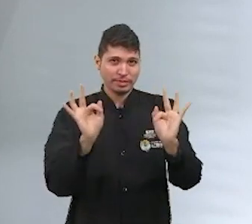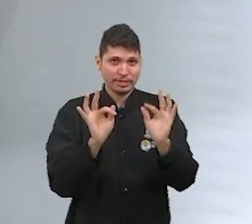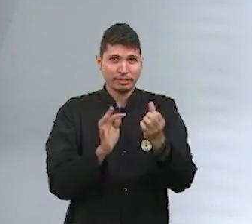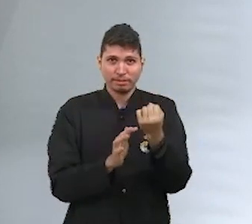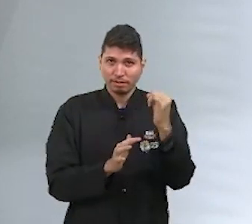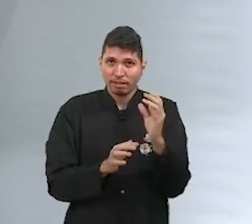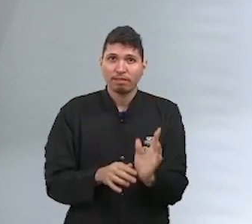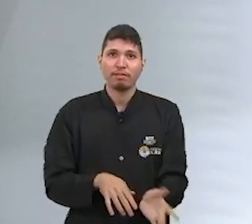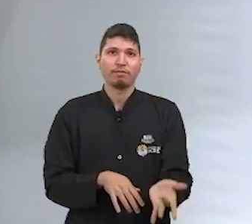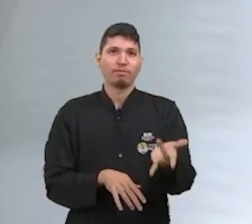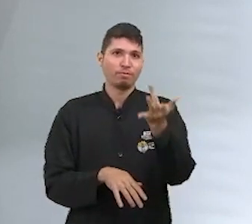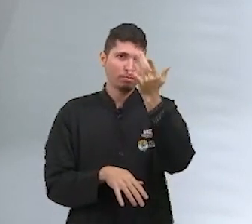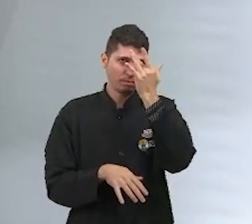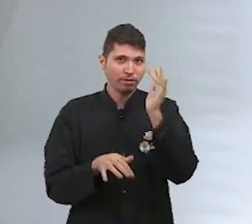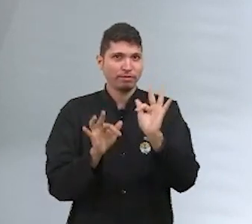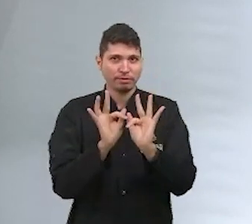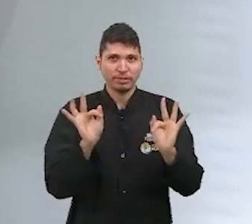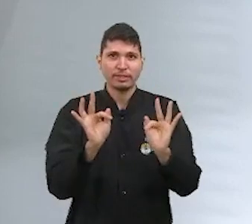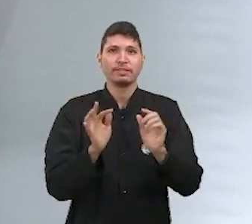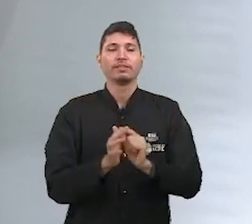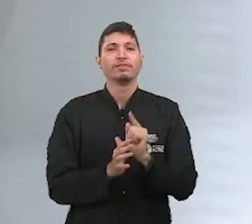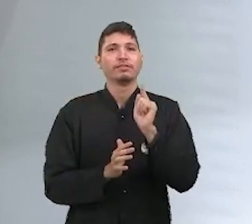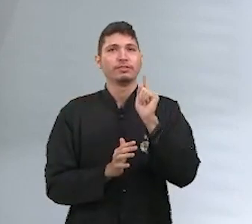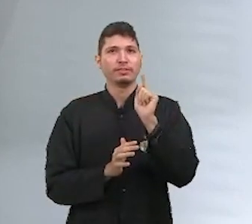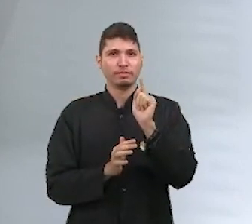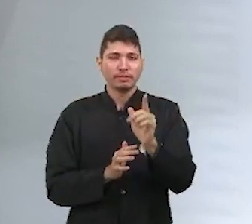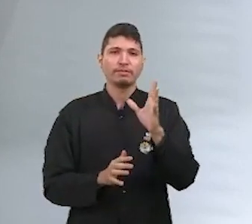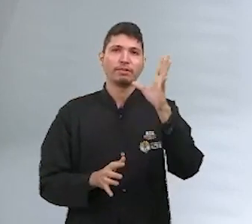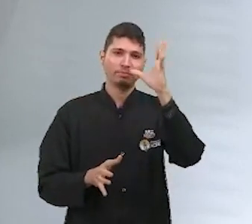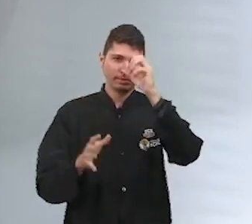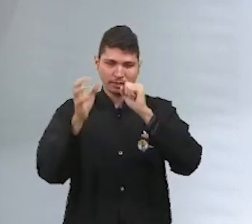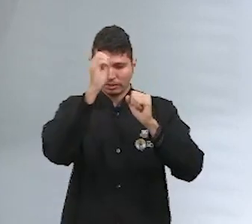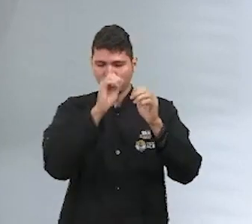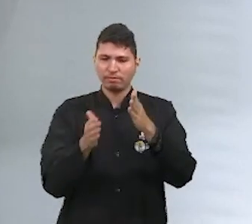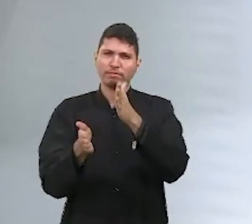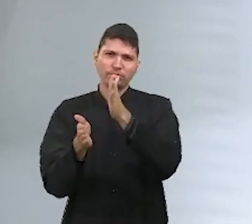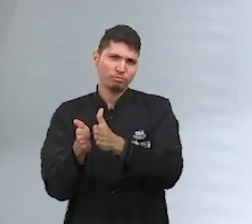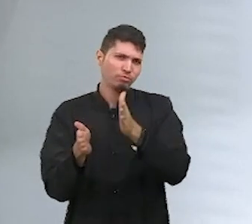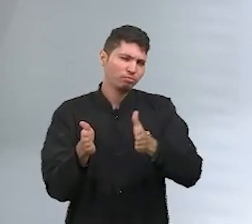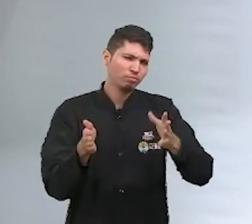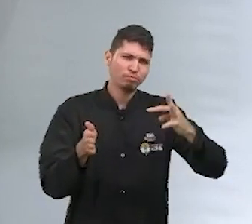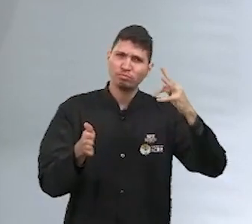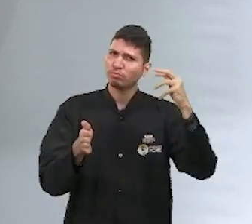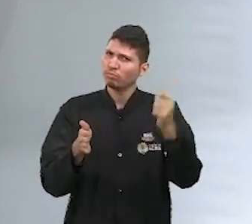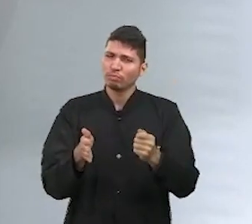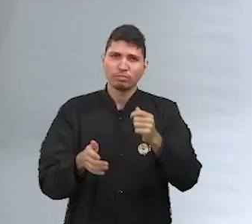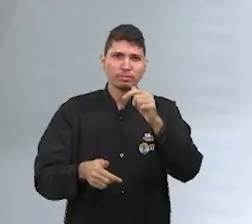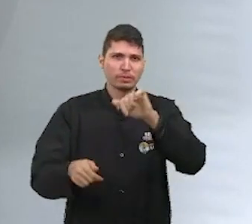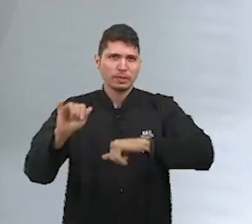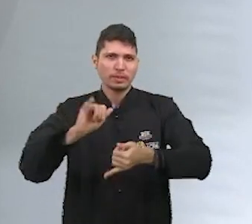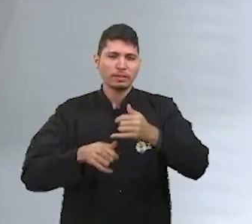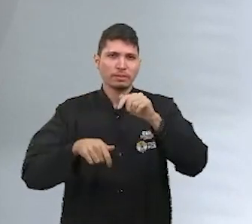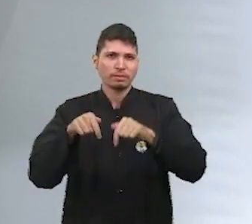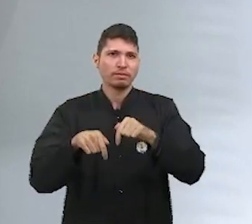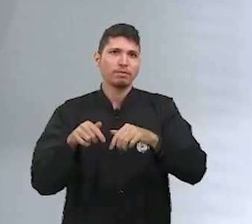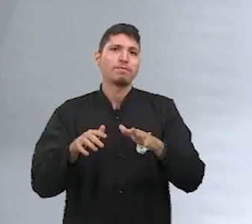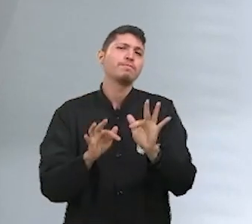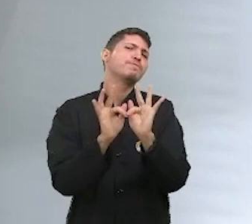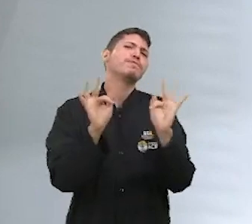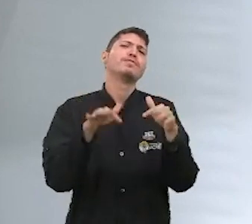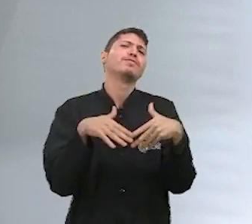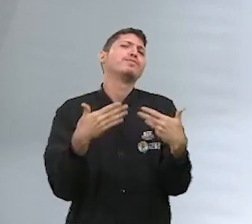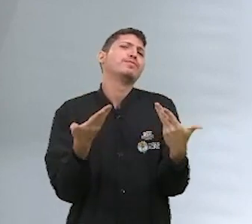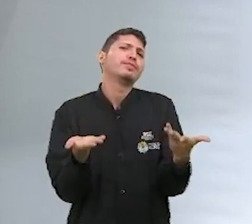essa frase, você vai decorar, né, aprender na sequência todos esses elementos químicos. Que frase seria